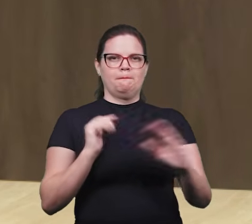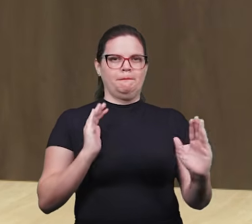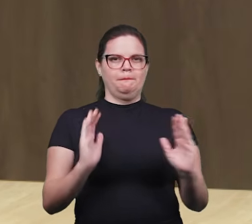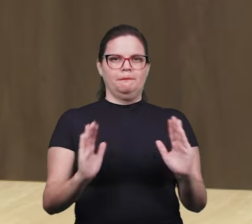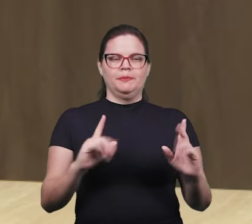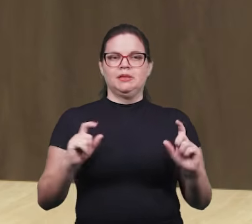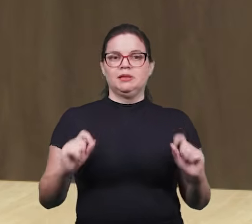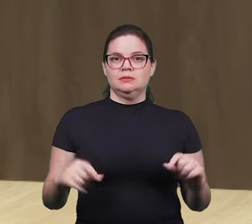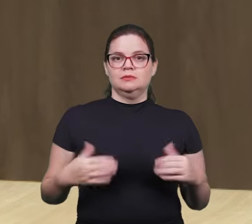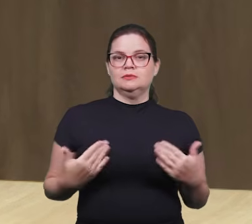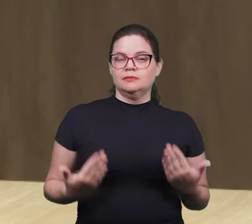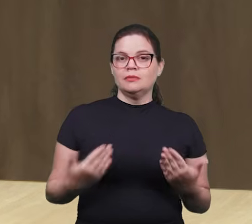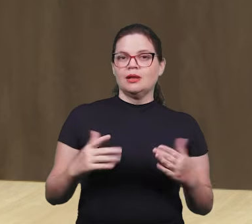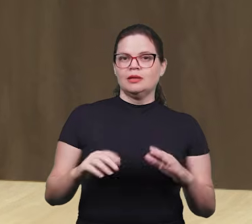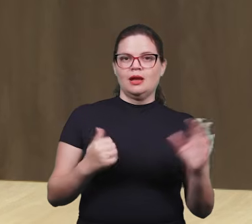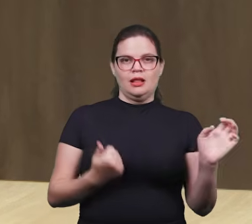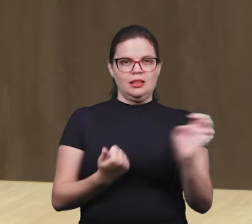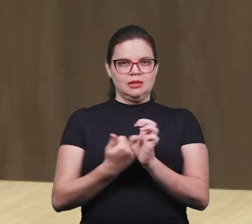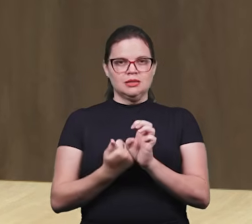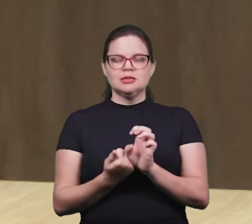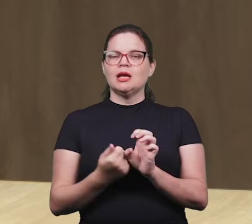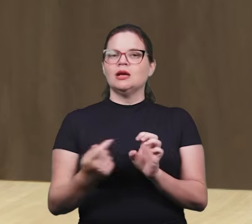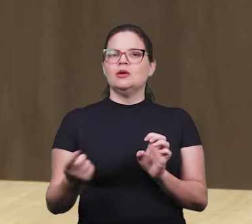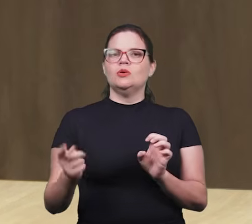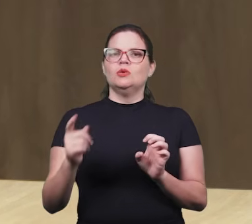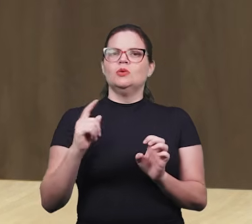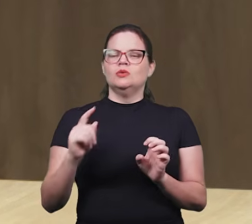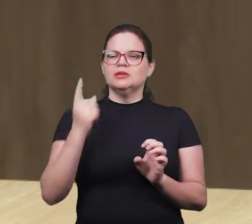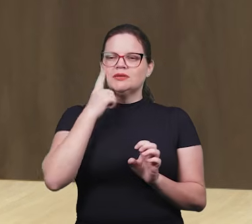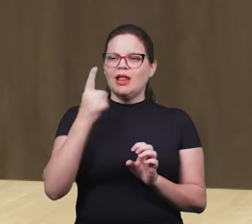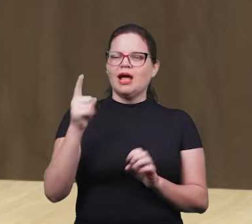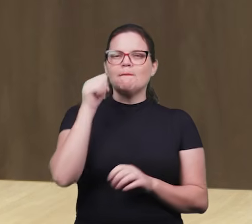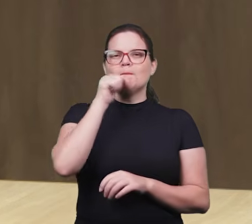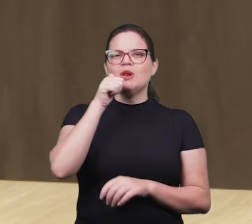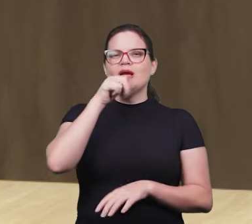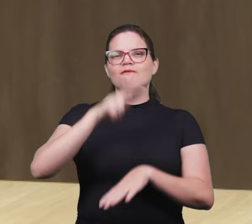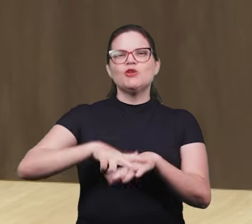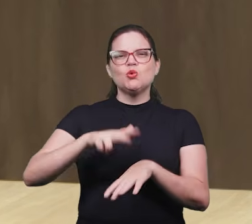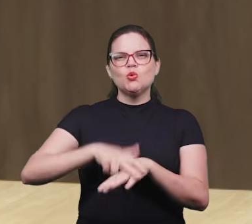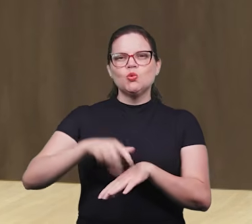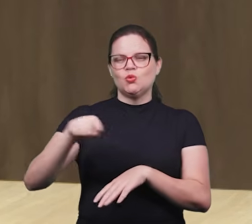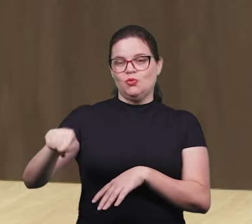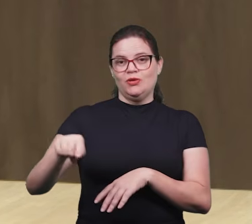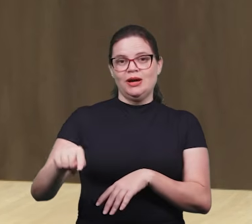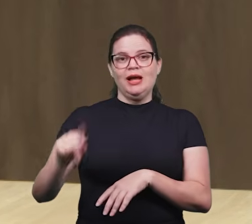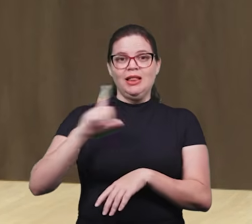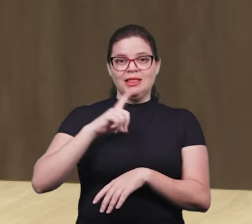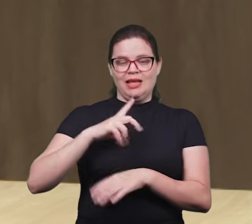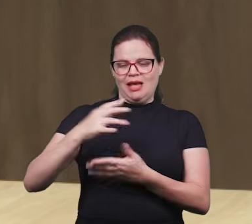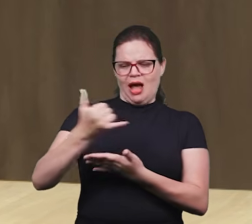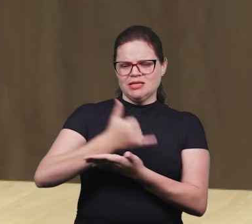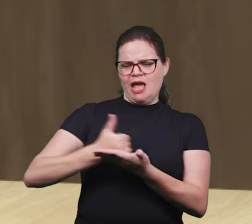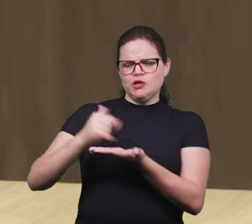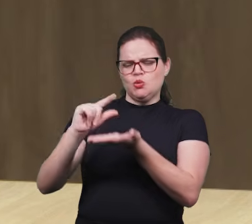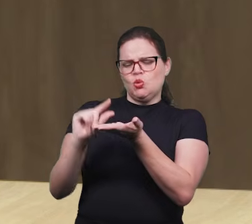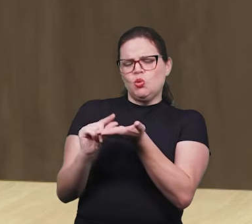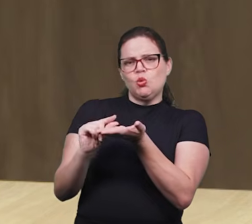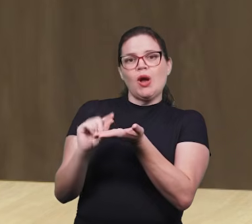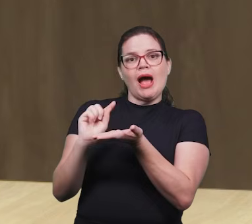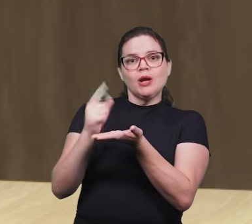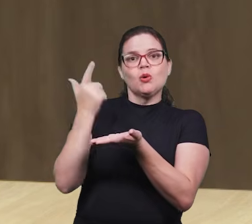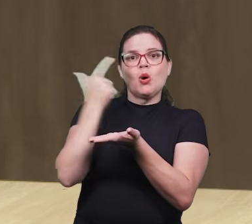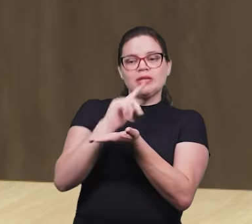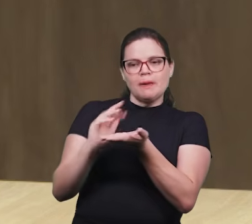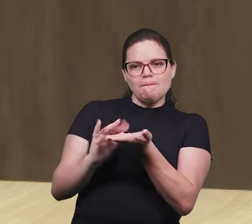que Eliseu, ele aumenta o azeite ali da viúva. O que o Senhor tem a mostrar para